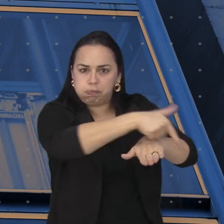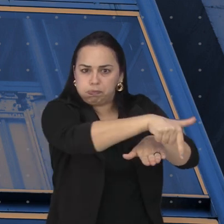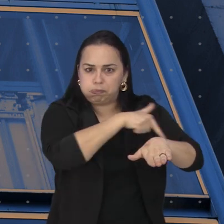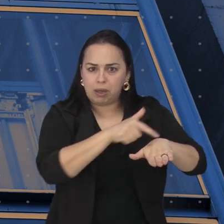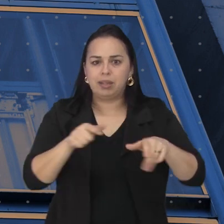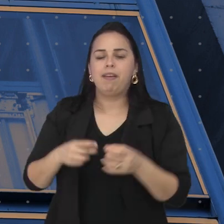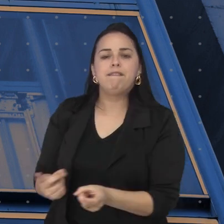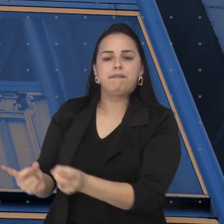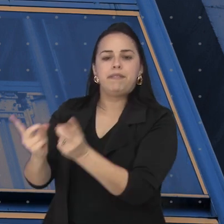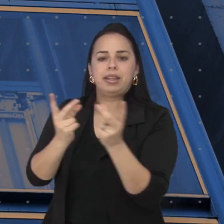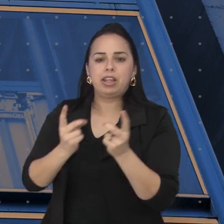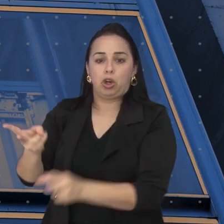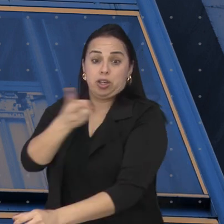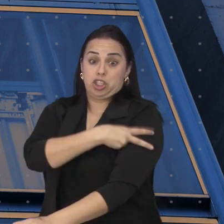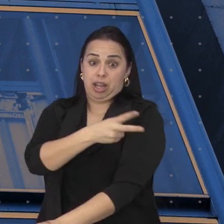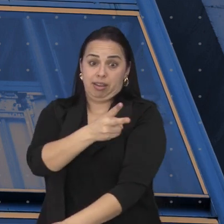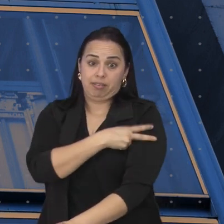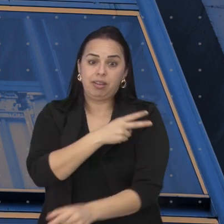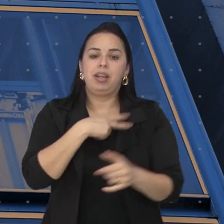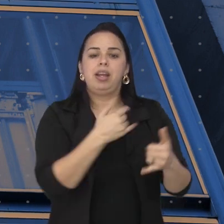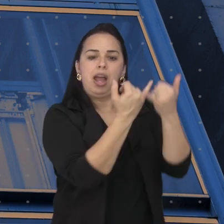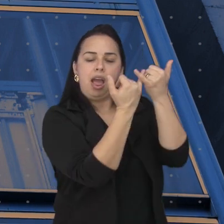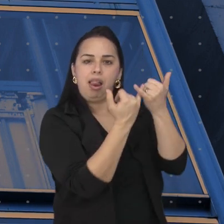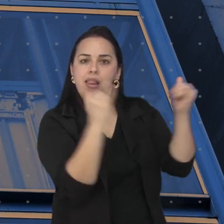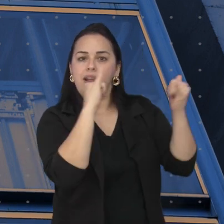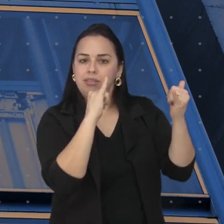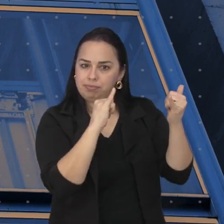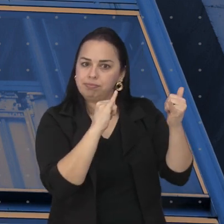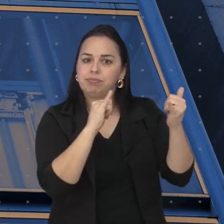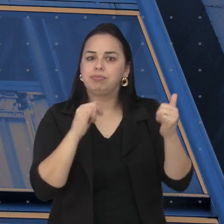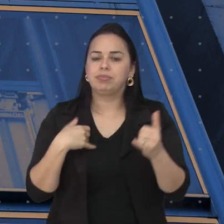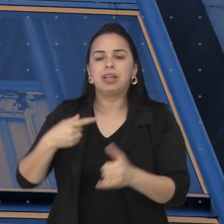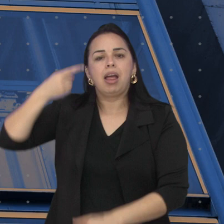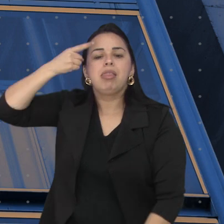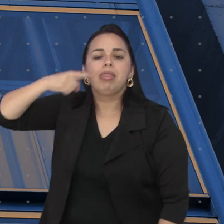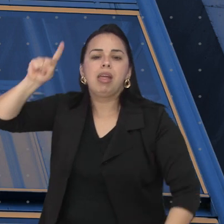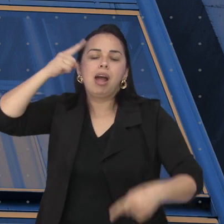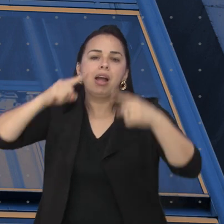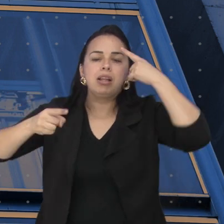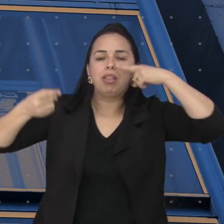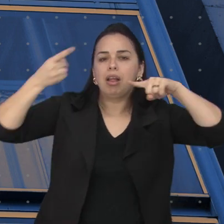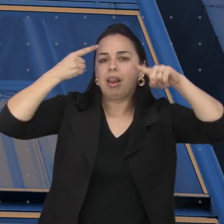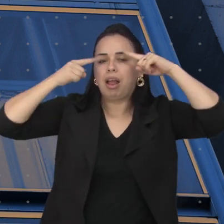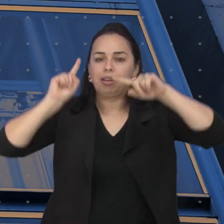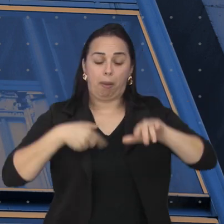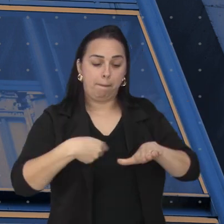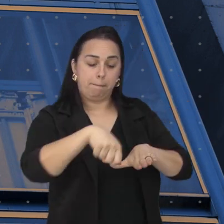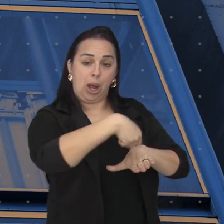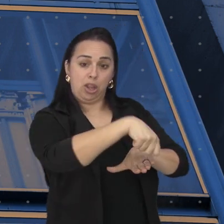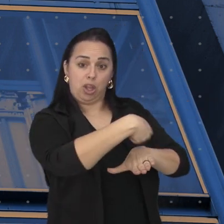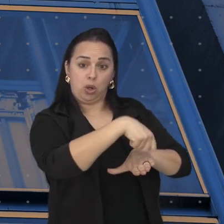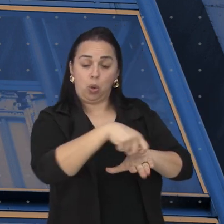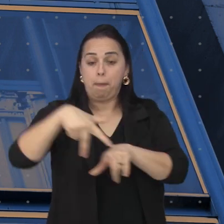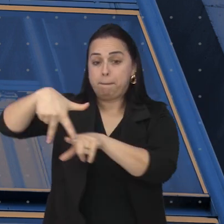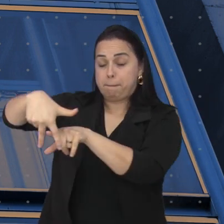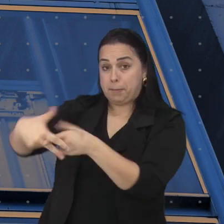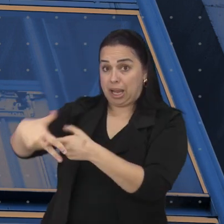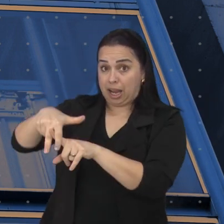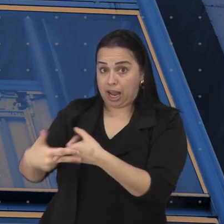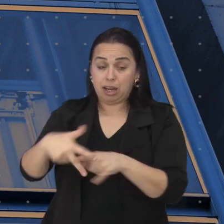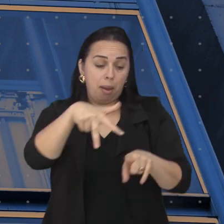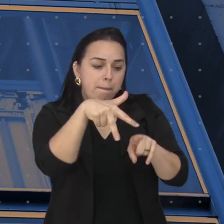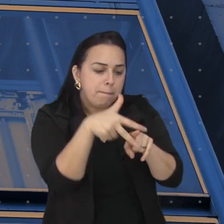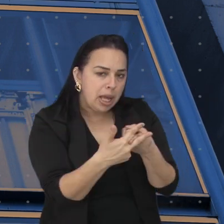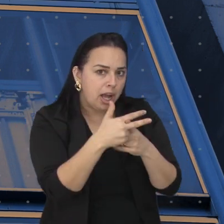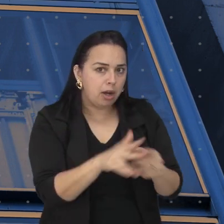de vendas, instalador de sistemas eletroeletrônicos de segurança, lash designer, manicure e pedicure,